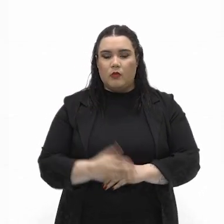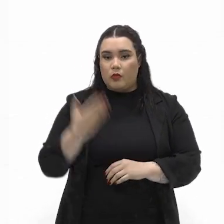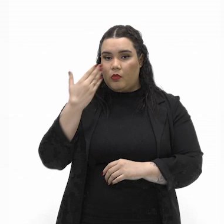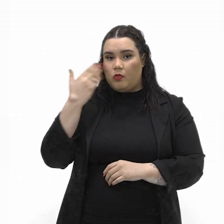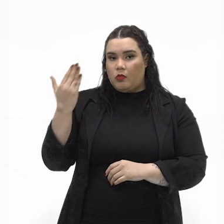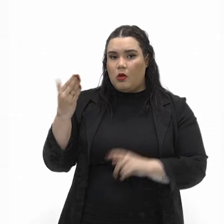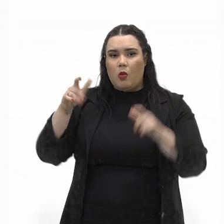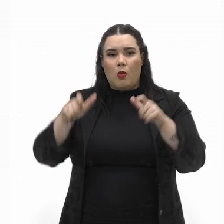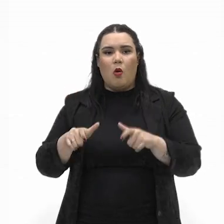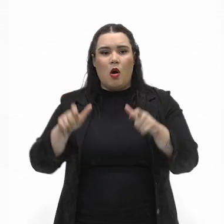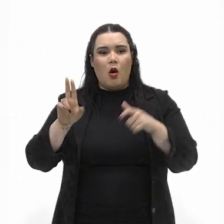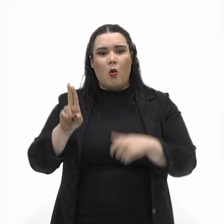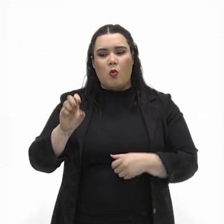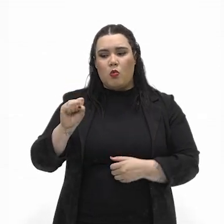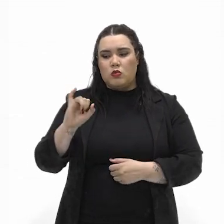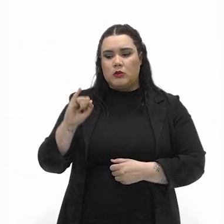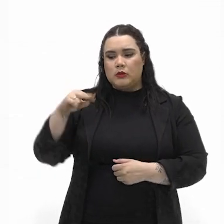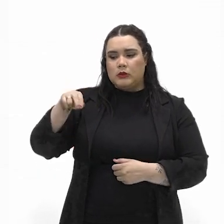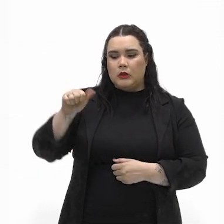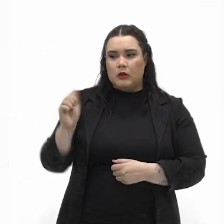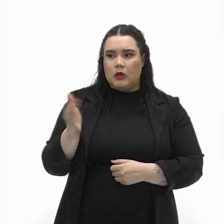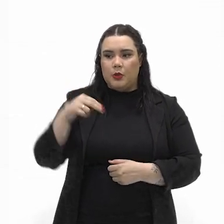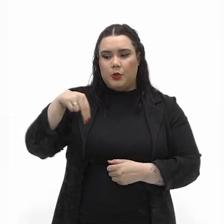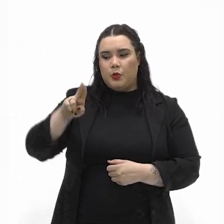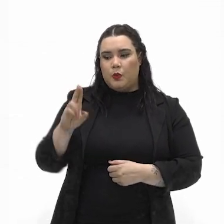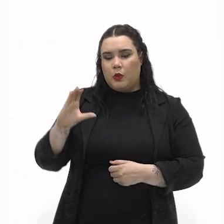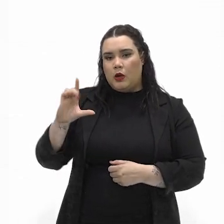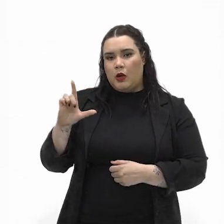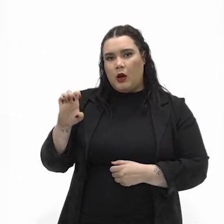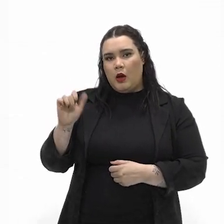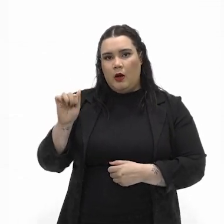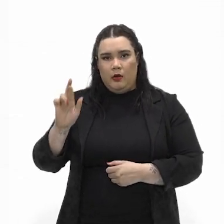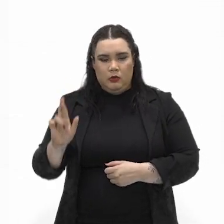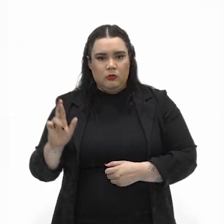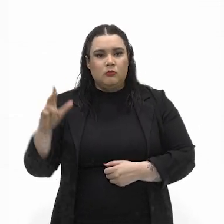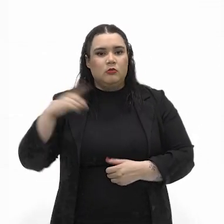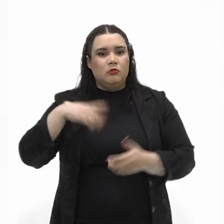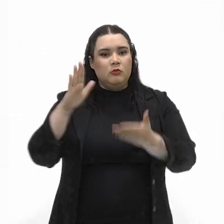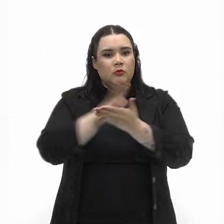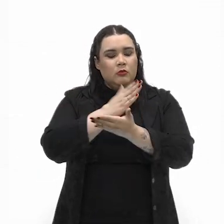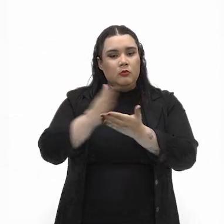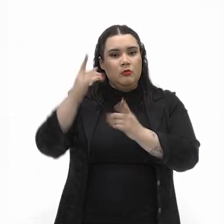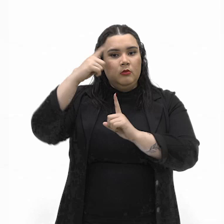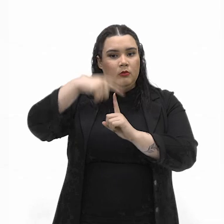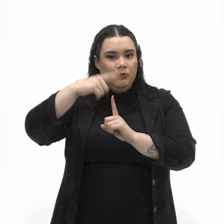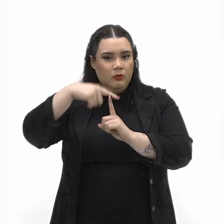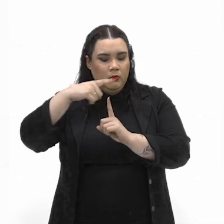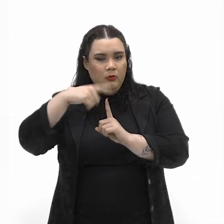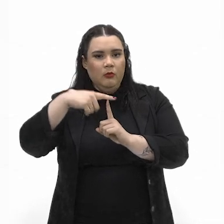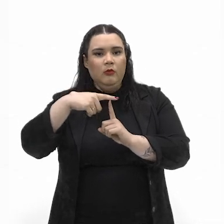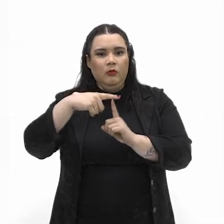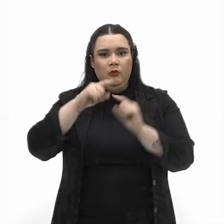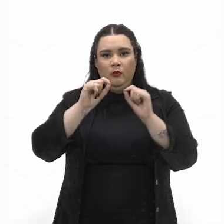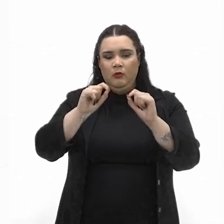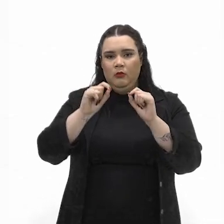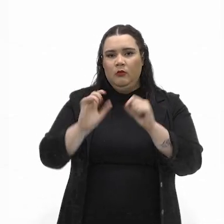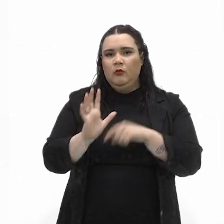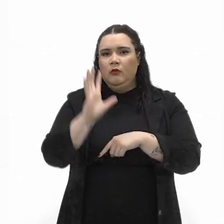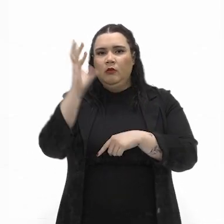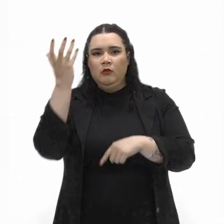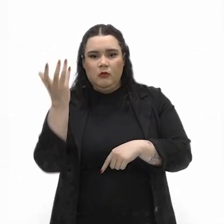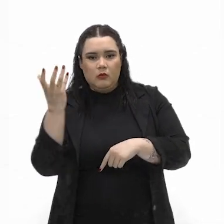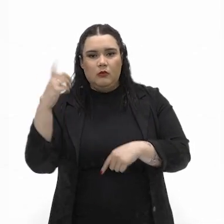usina nuclear, por exemplo. E aí, pessoal, existem alguns tipos de